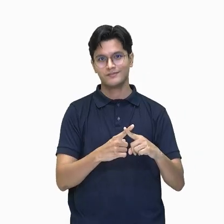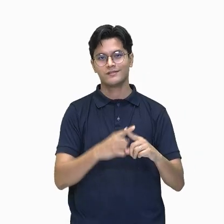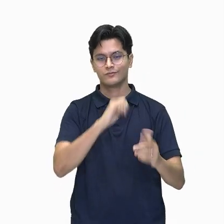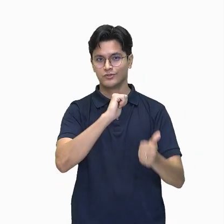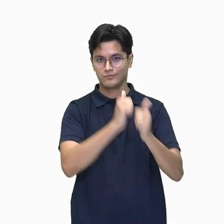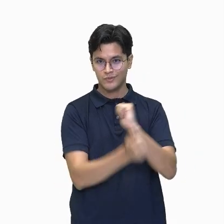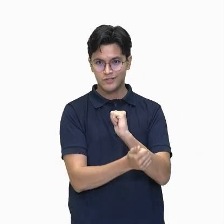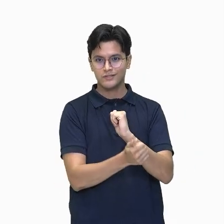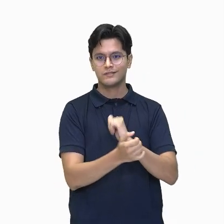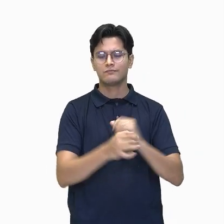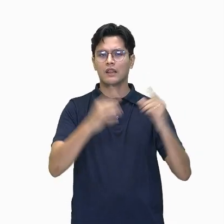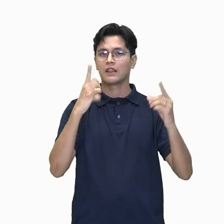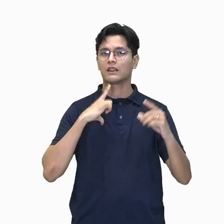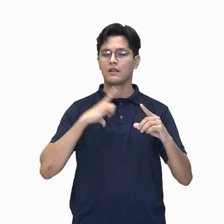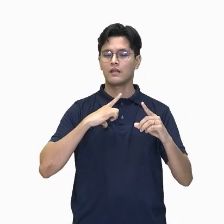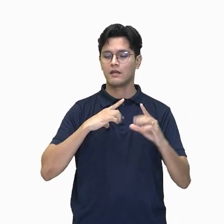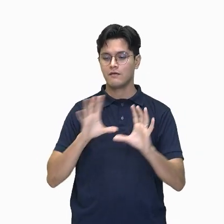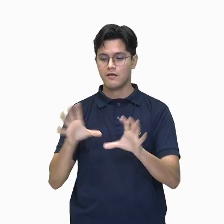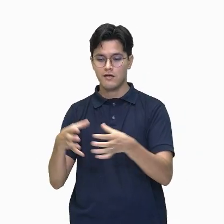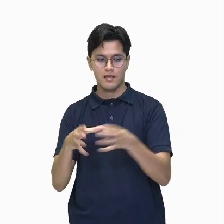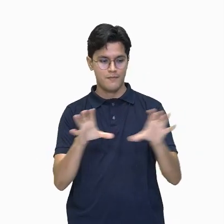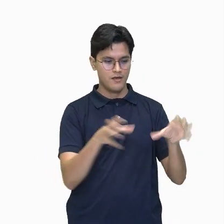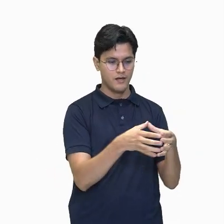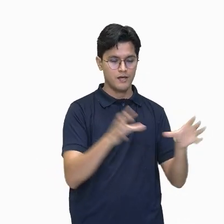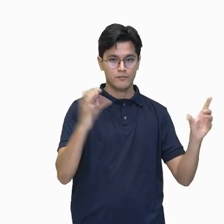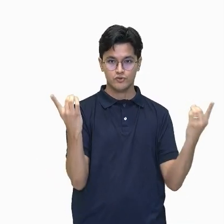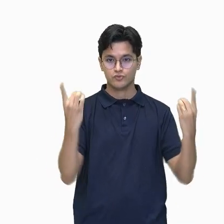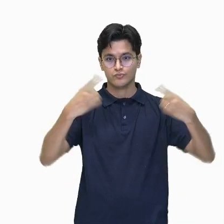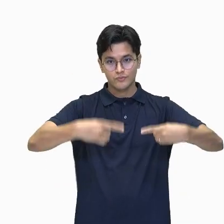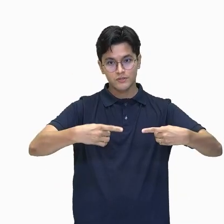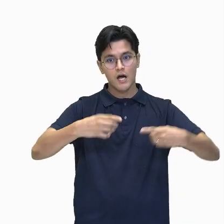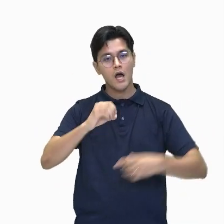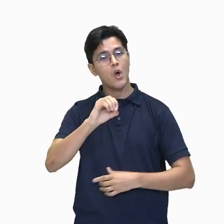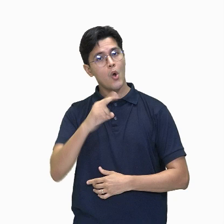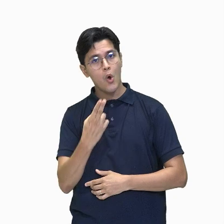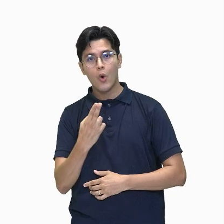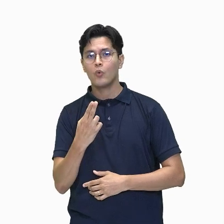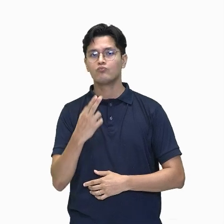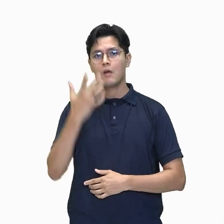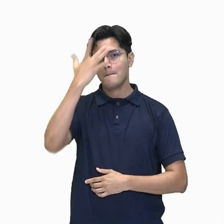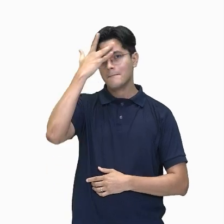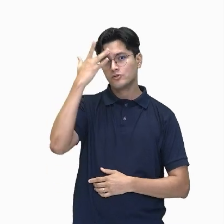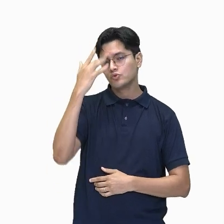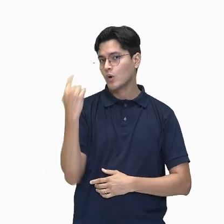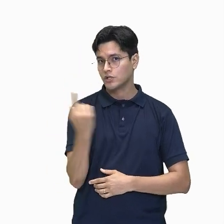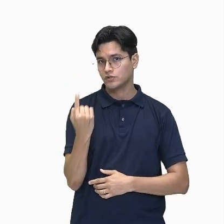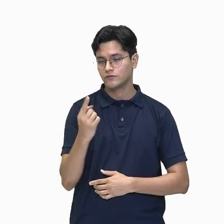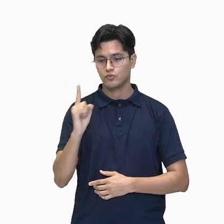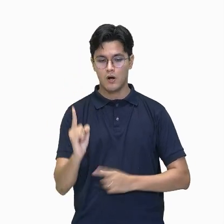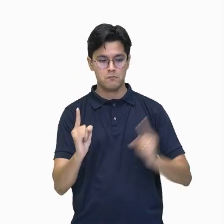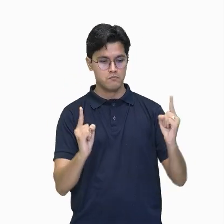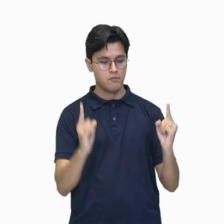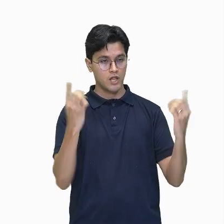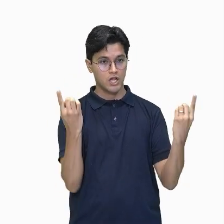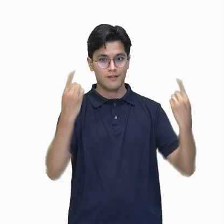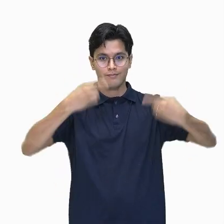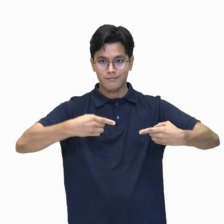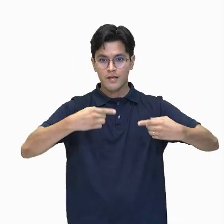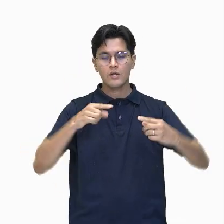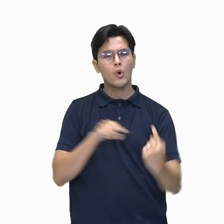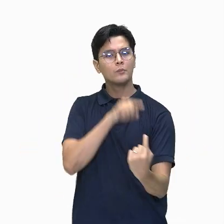ali disputando com outra equipe ou em modalidades individuais com o objetivo de ganhar ali uma